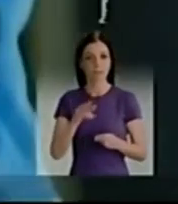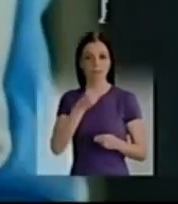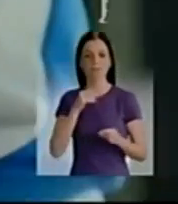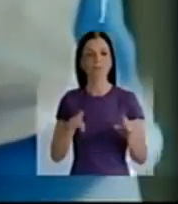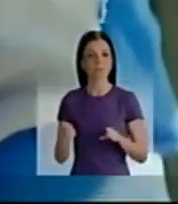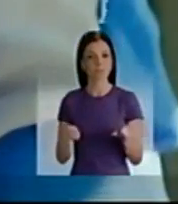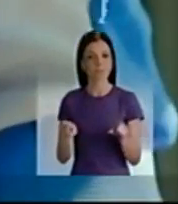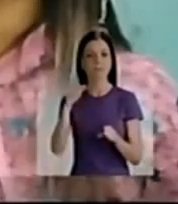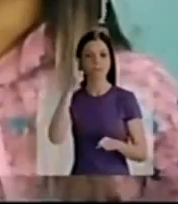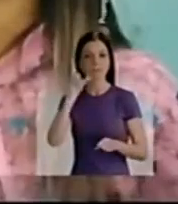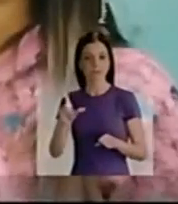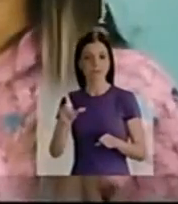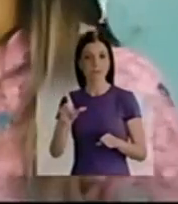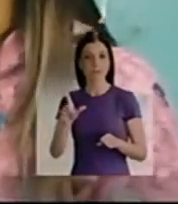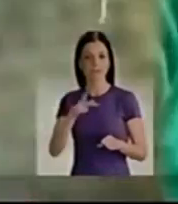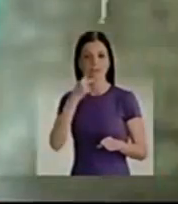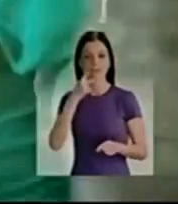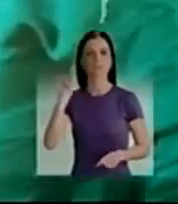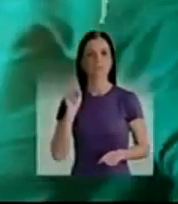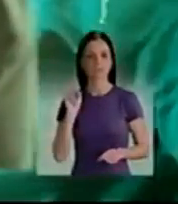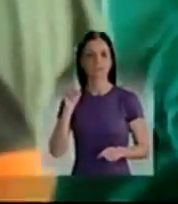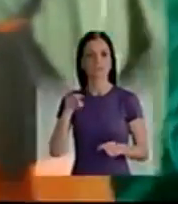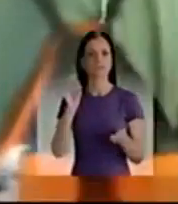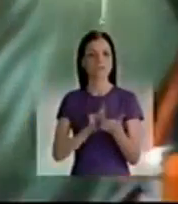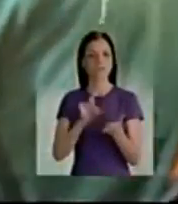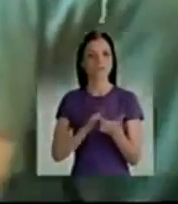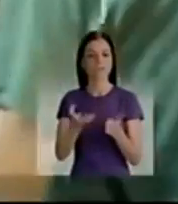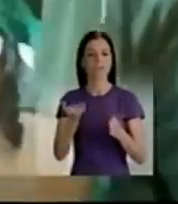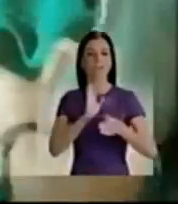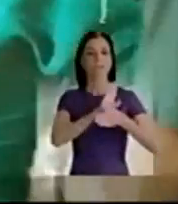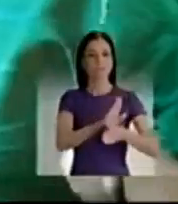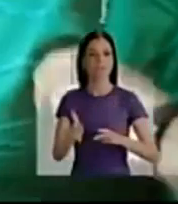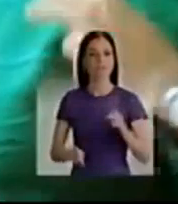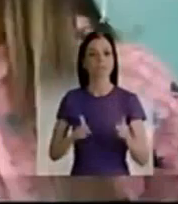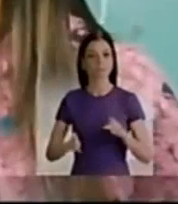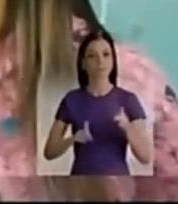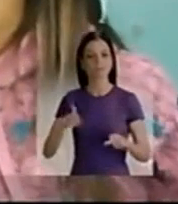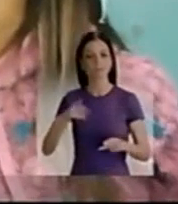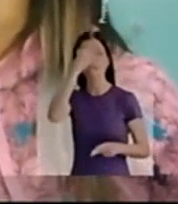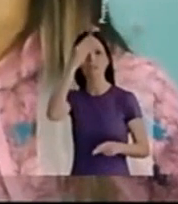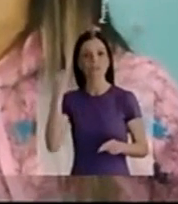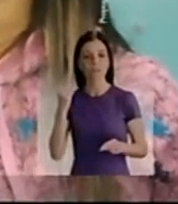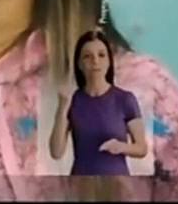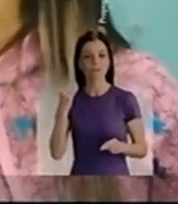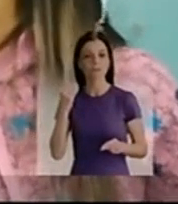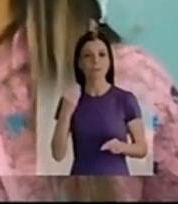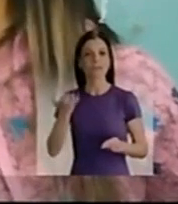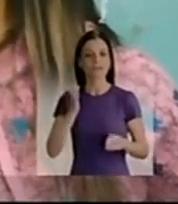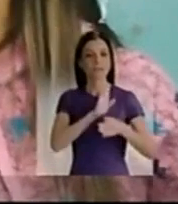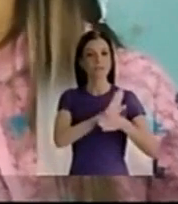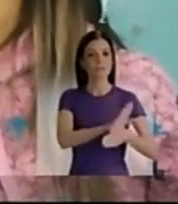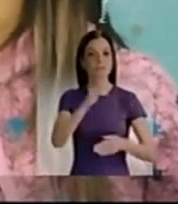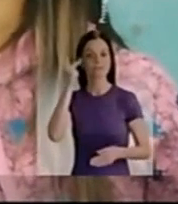pro meu primo. Quando falaria Marta, essa realmente falou, quero fazer pelo povo esquecido. Quero fazer por